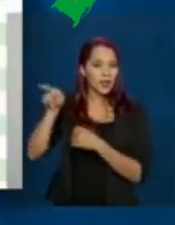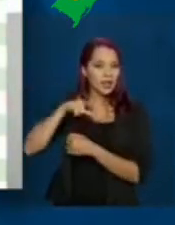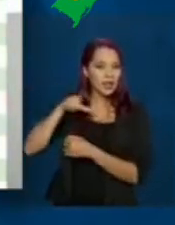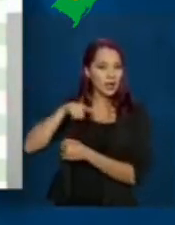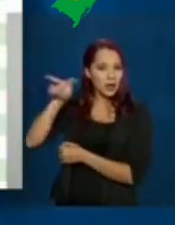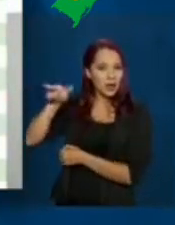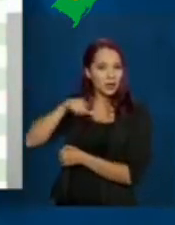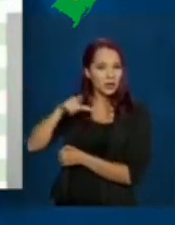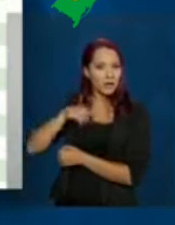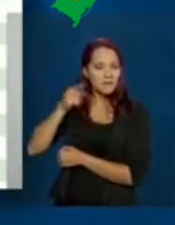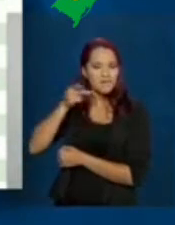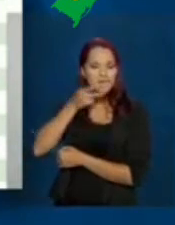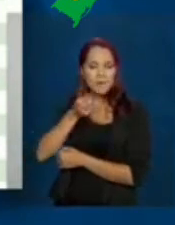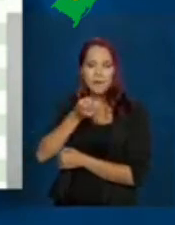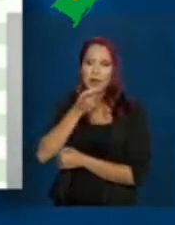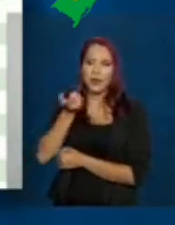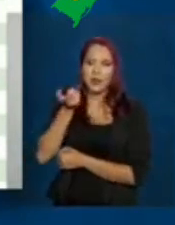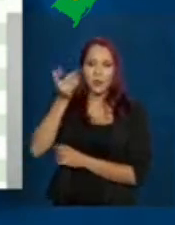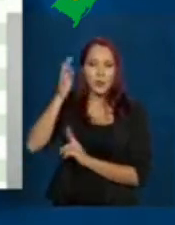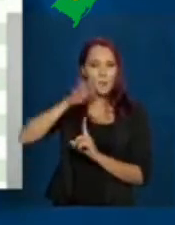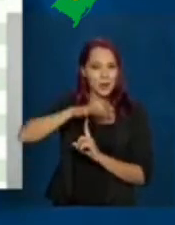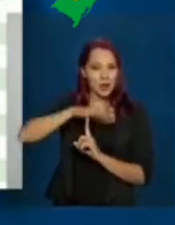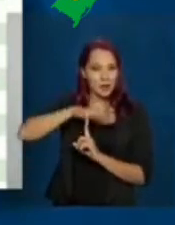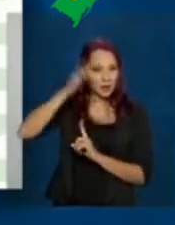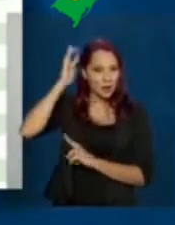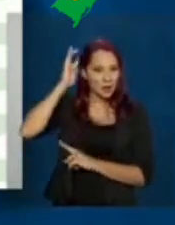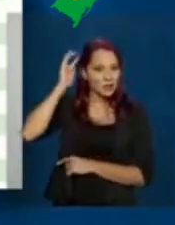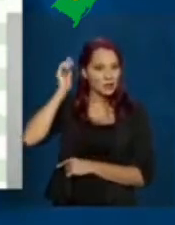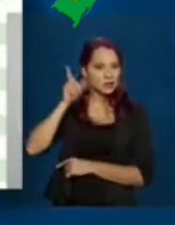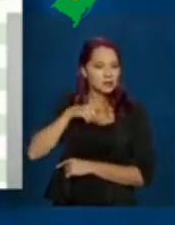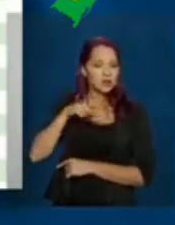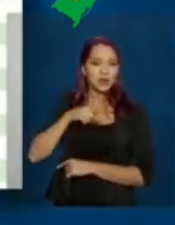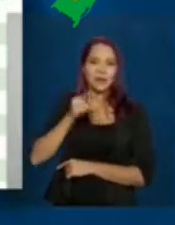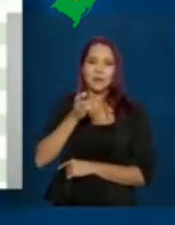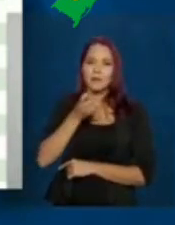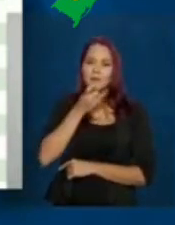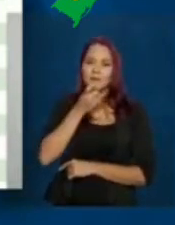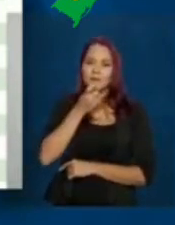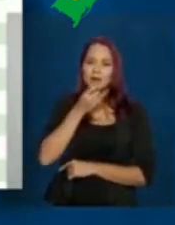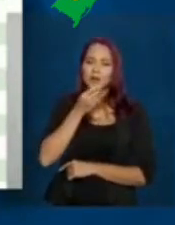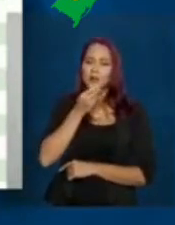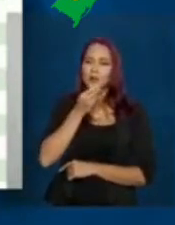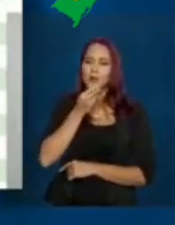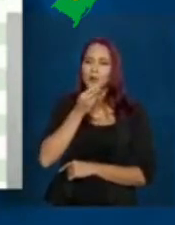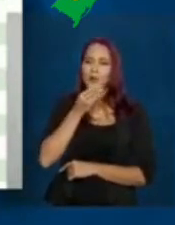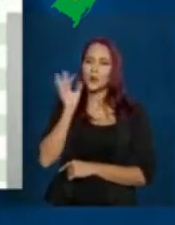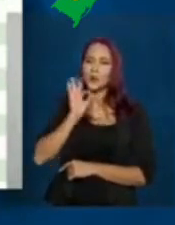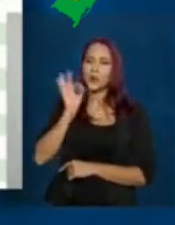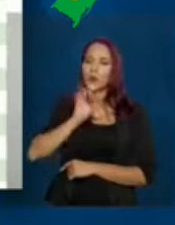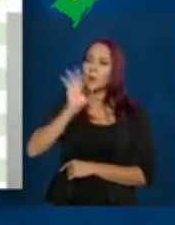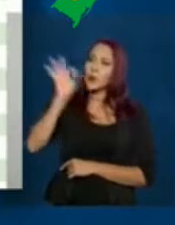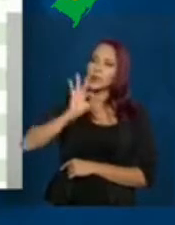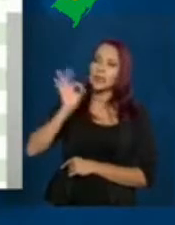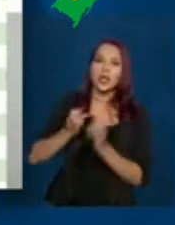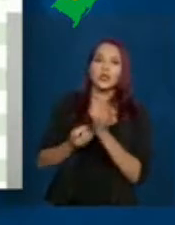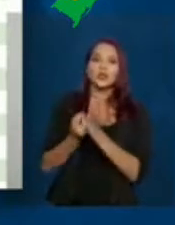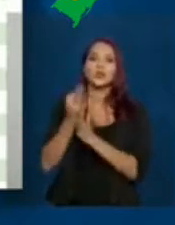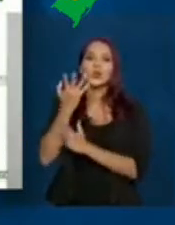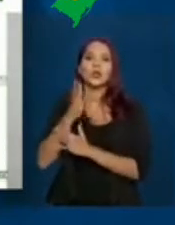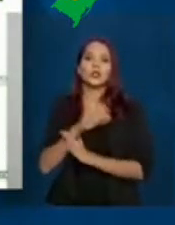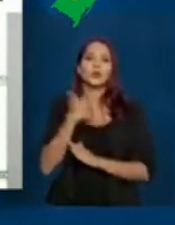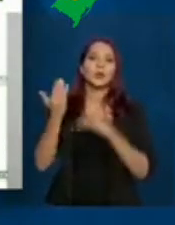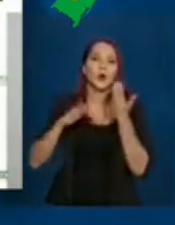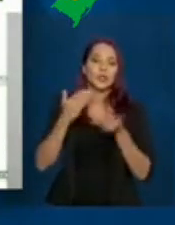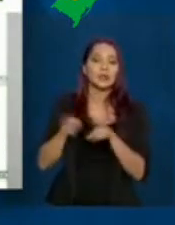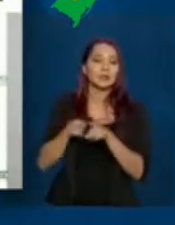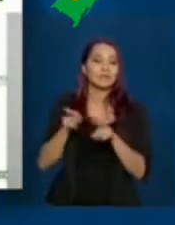Mourão ali no Paraná, porque também tivemos recentemente um alto índice, um índice expressivo de óbitos por